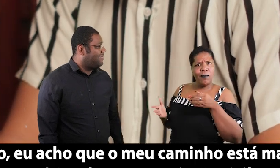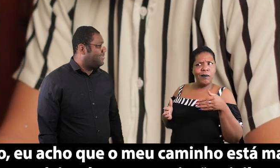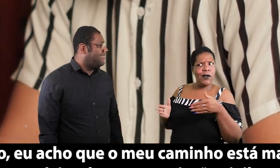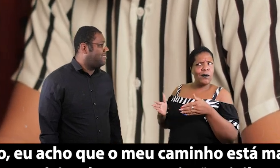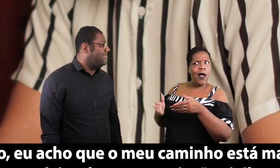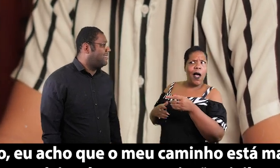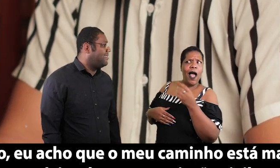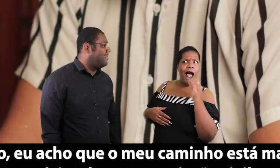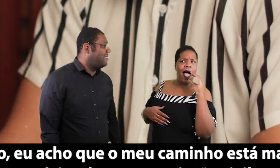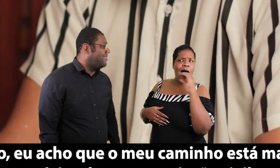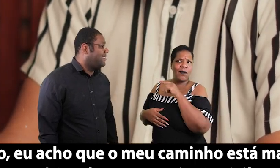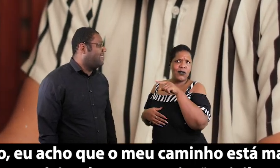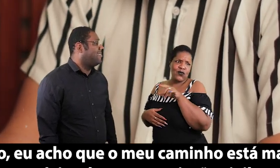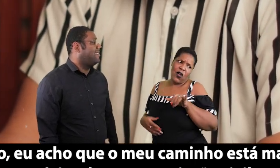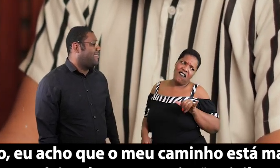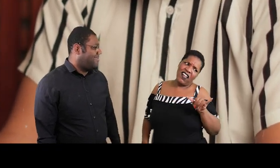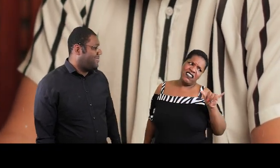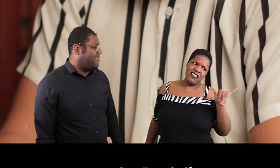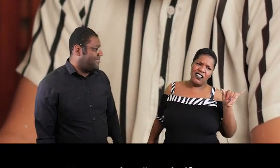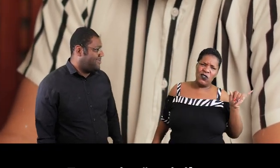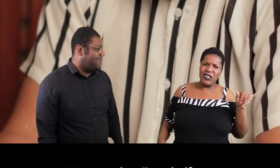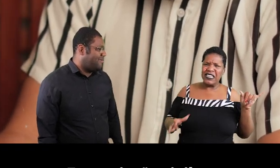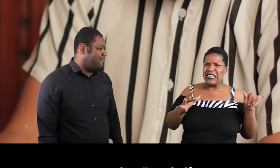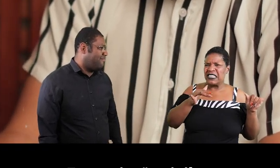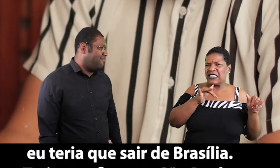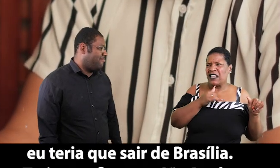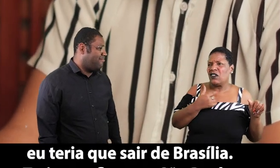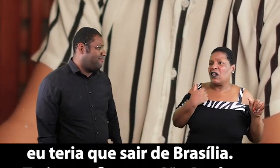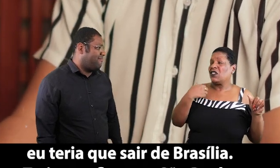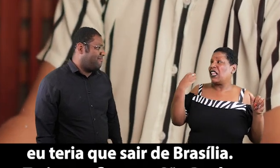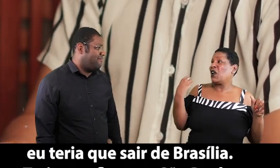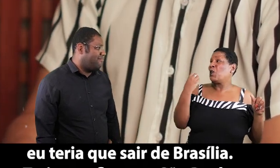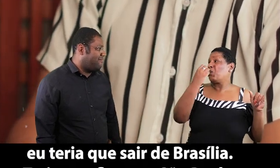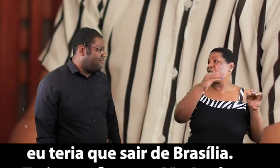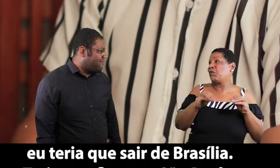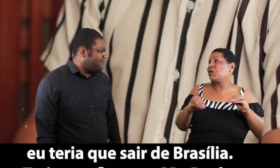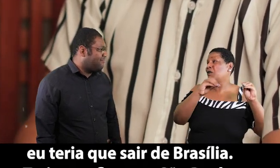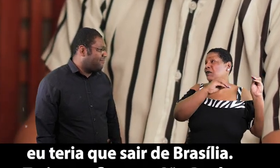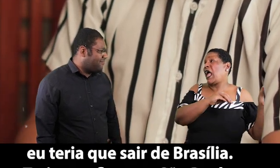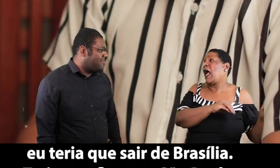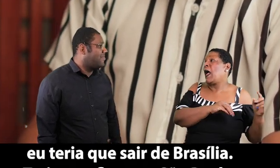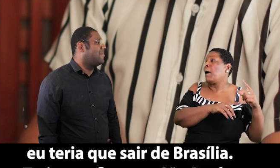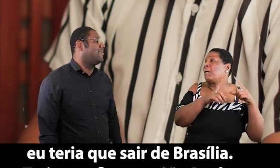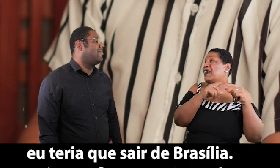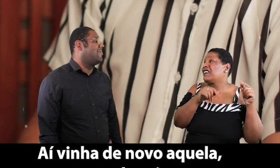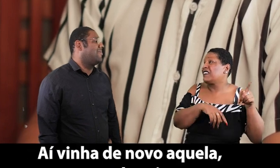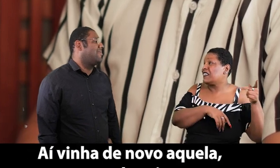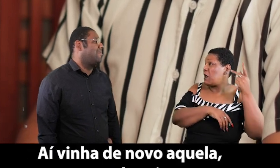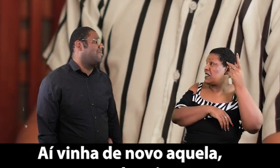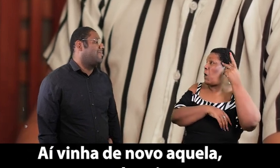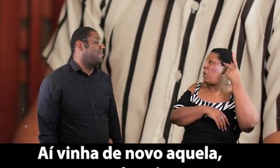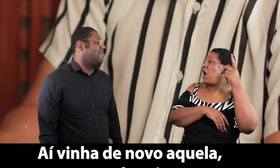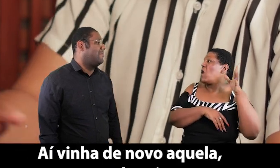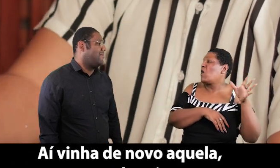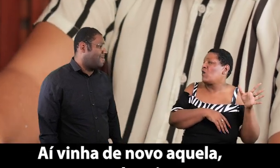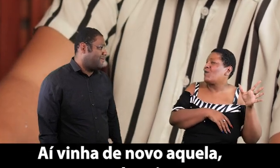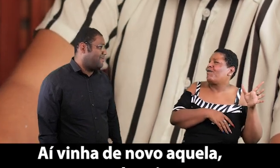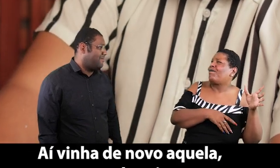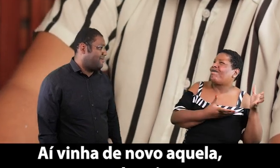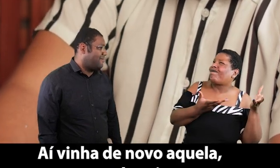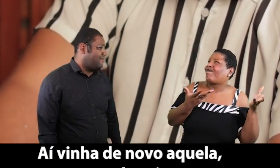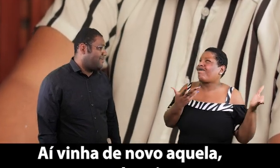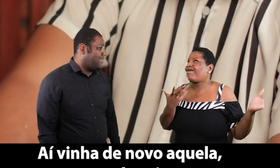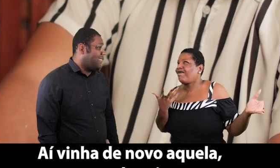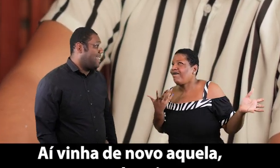tá mais na música do que na aviação civil. E na aviação civil eu teria que sair de Brasília, eu teria que ficar em São Paulo. Sim. Aí vem de novo